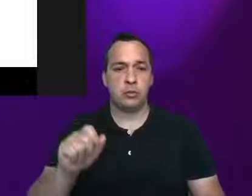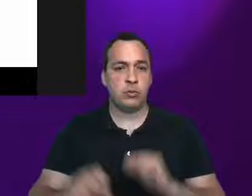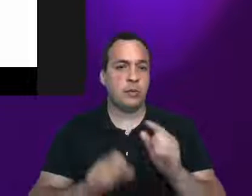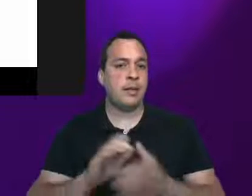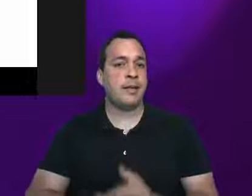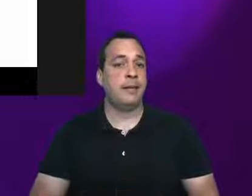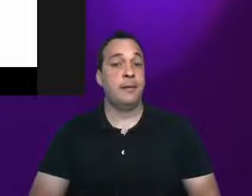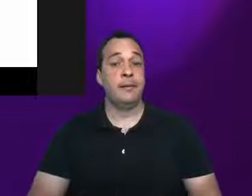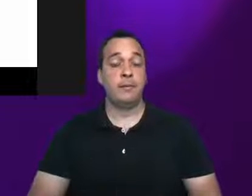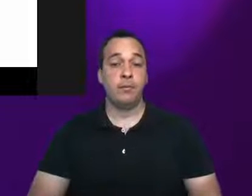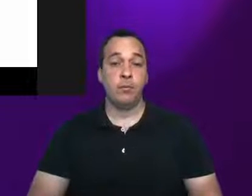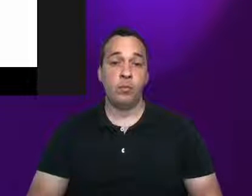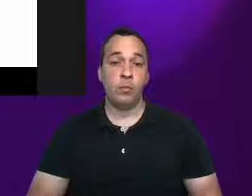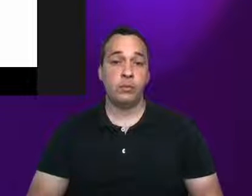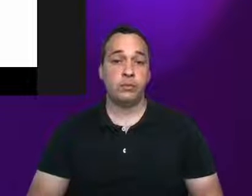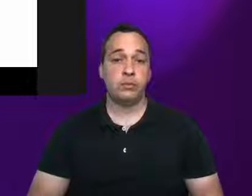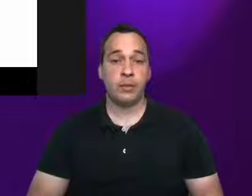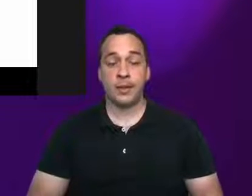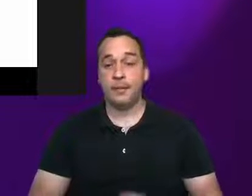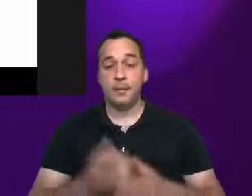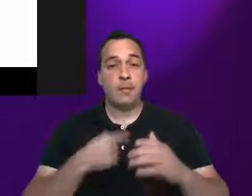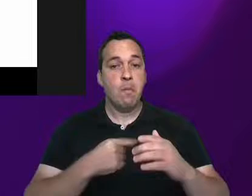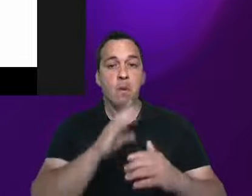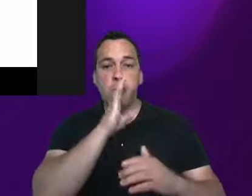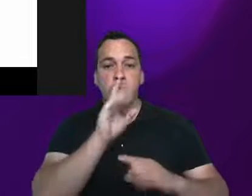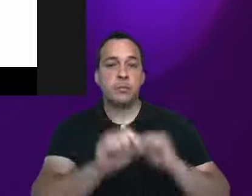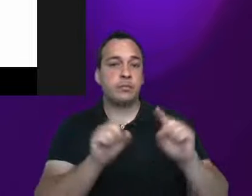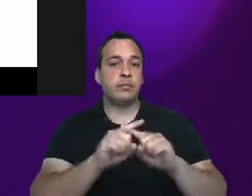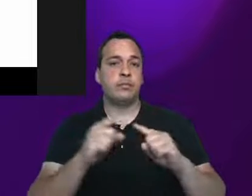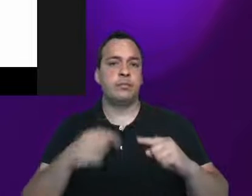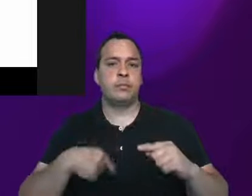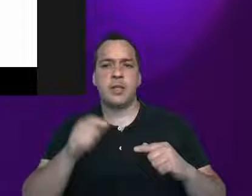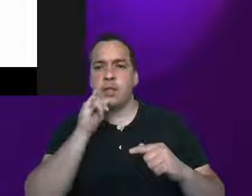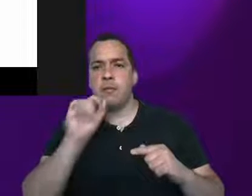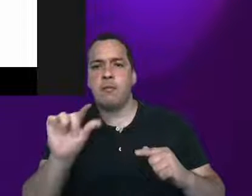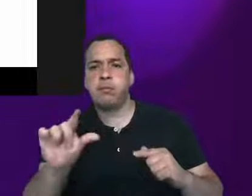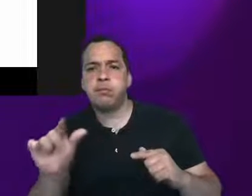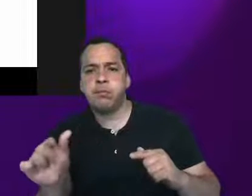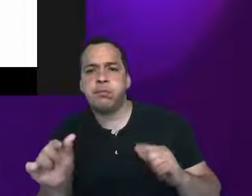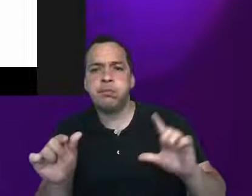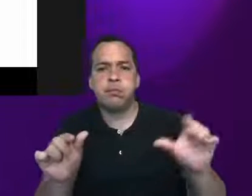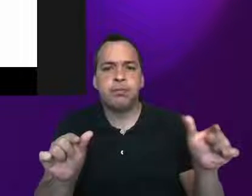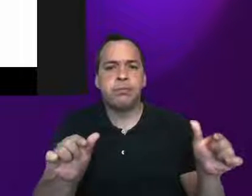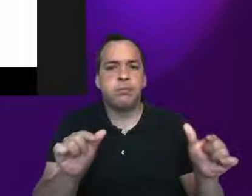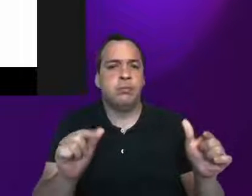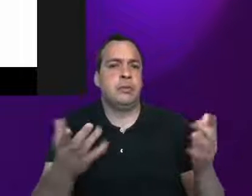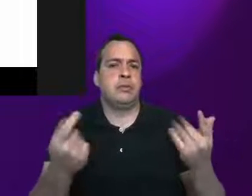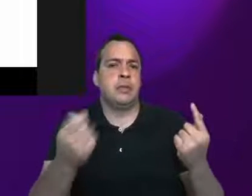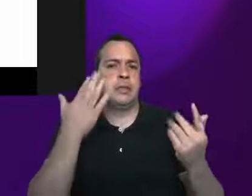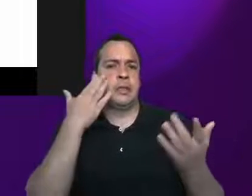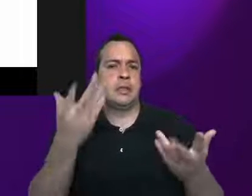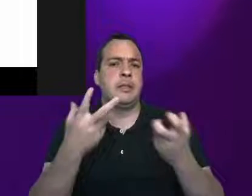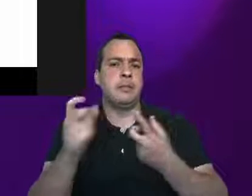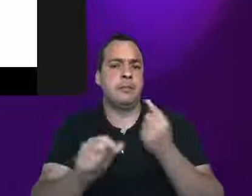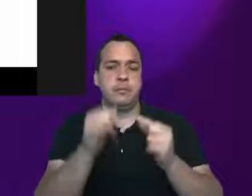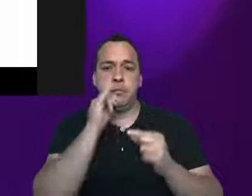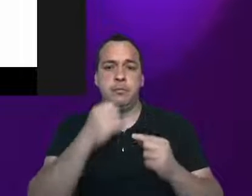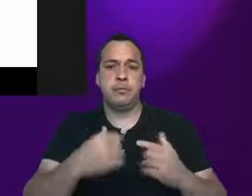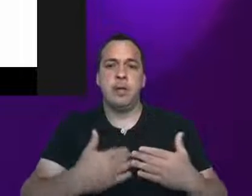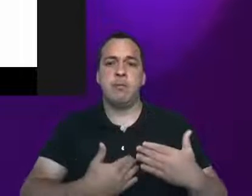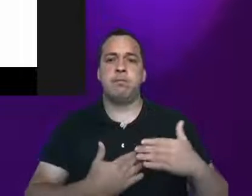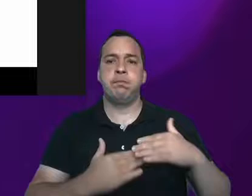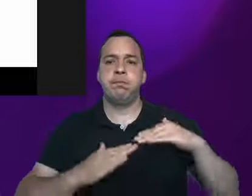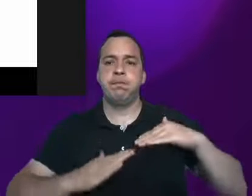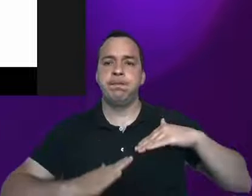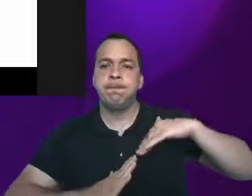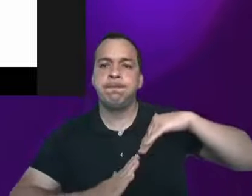parâmetros estáticos da cava, como o diâmetro isolado dela, só que a gente tem que entender que a cava ela sofre interferência da